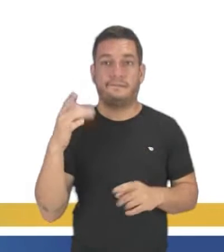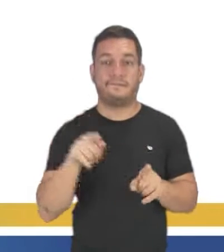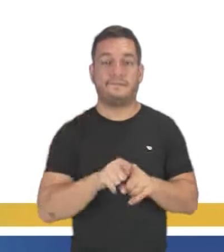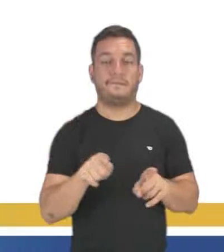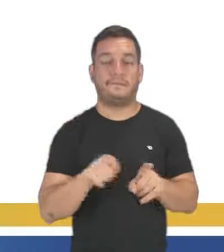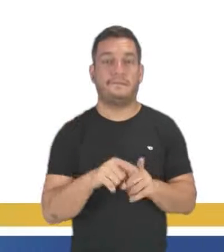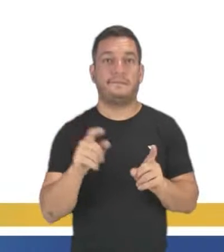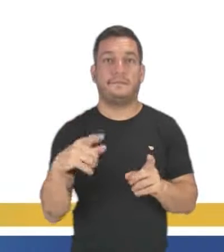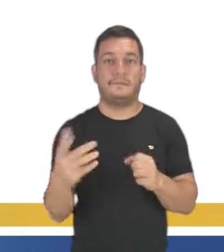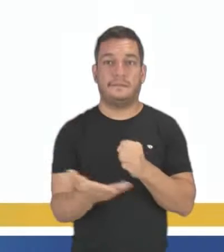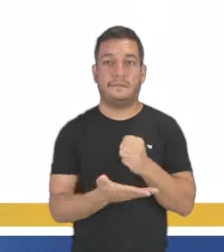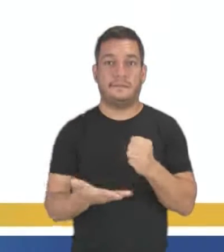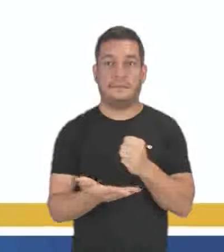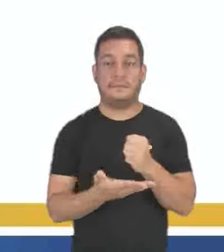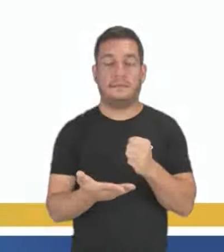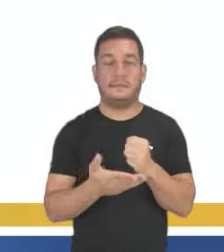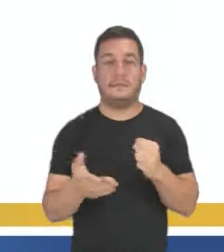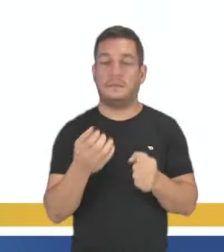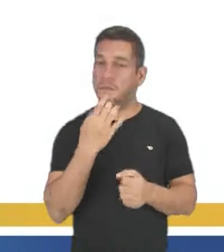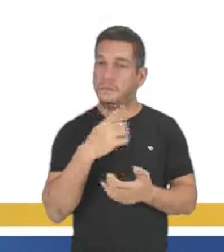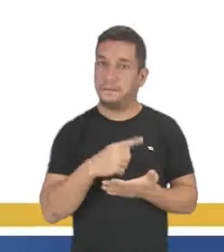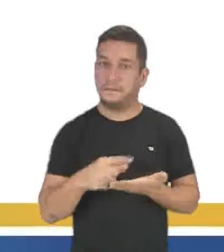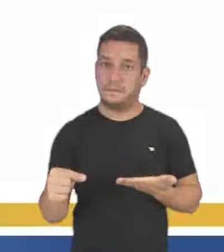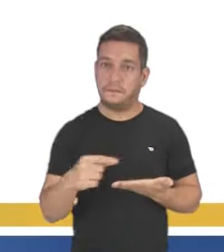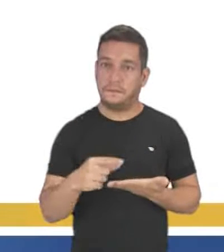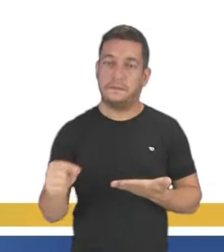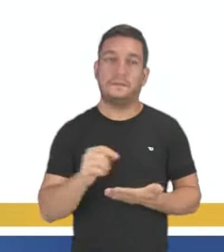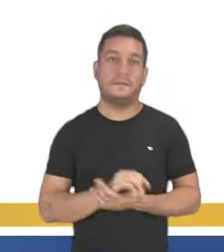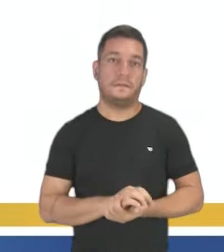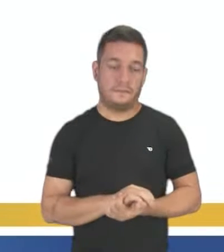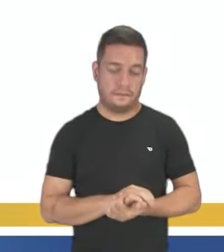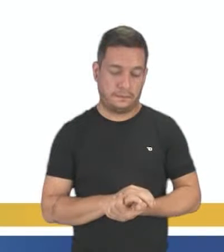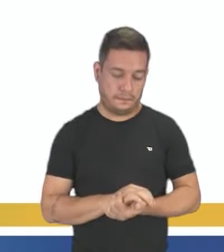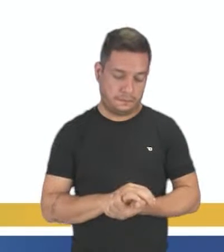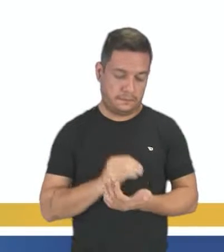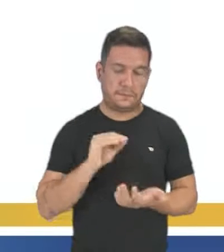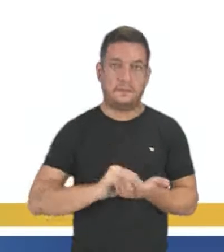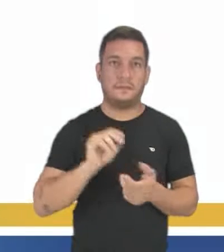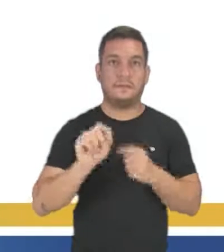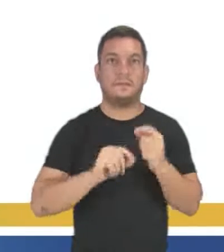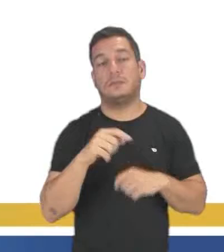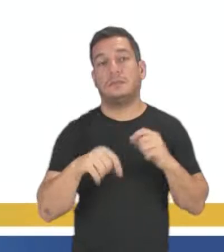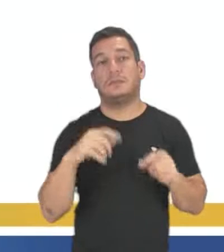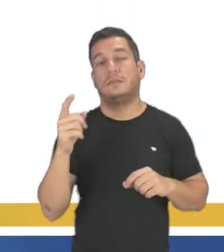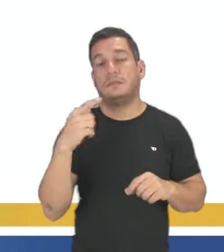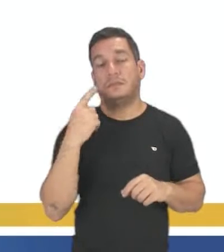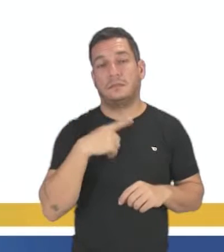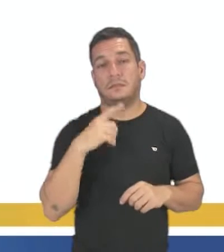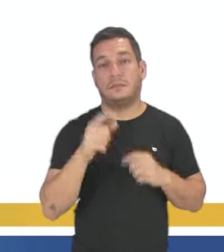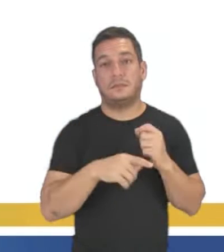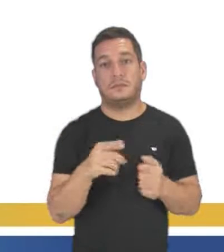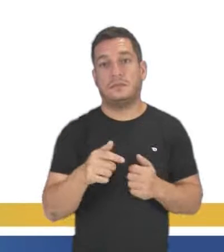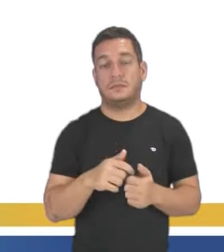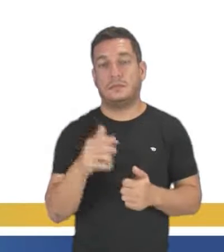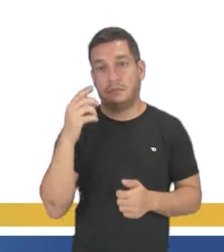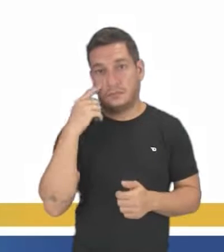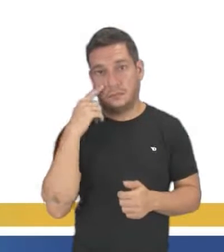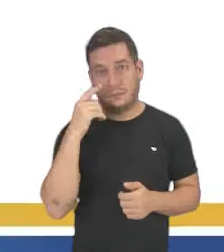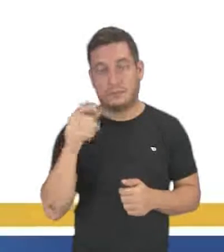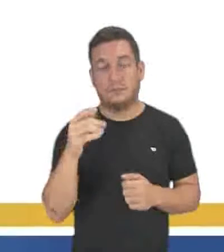no presente, para que haja uma noção de uma ideia atual do fato.